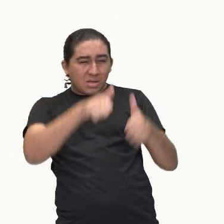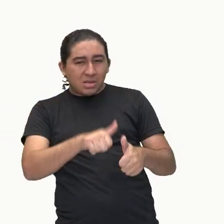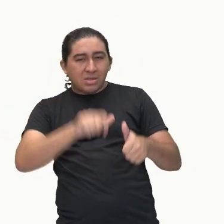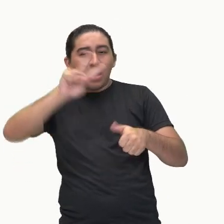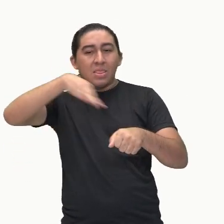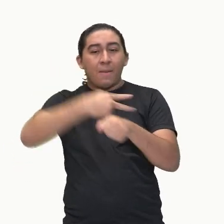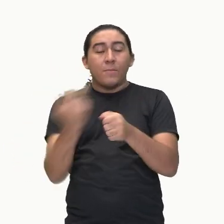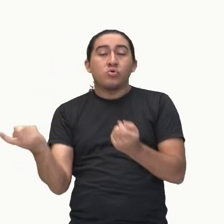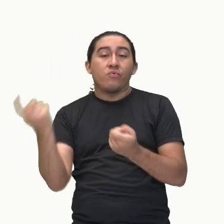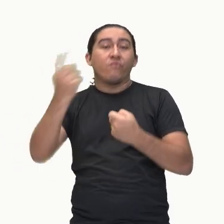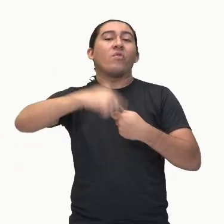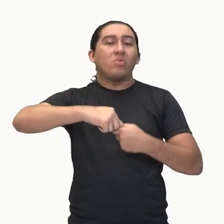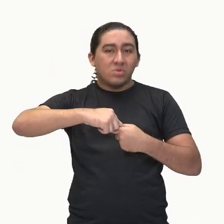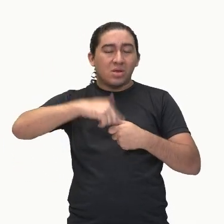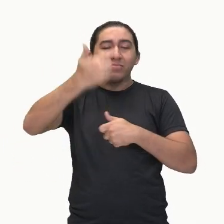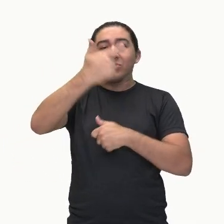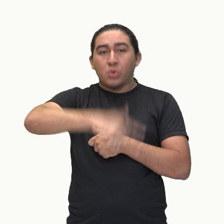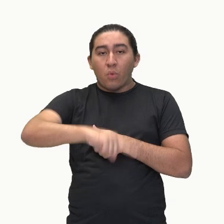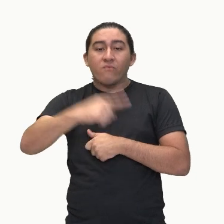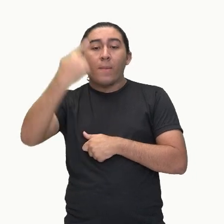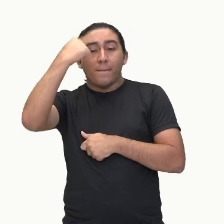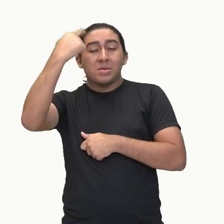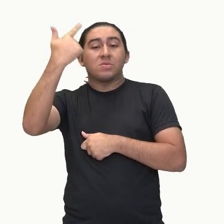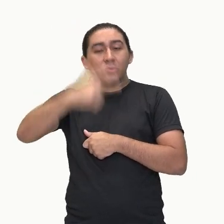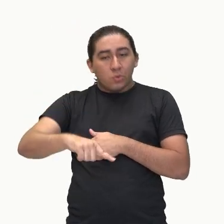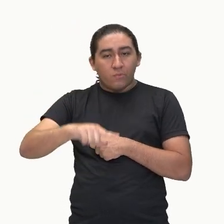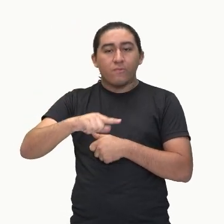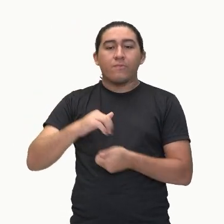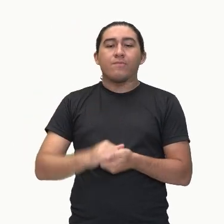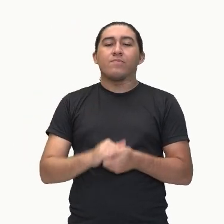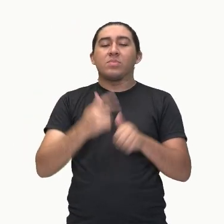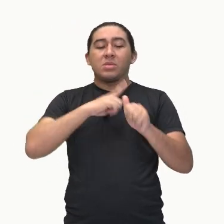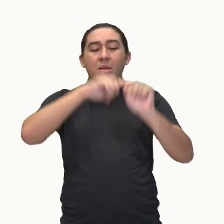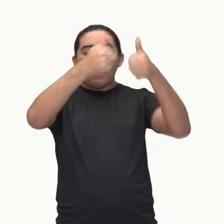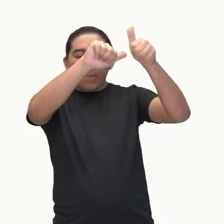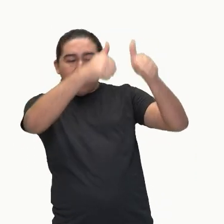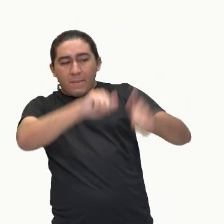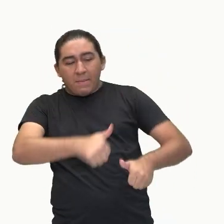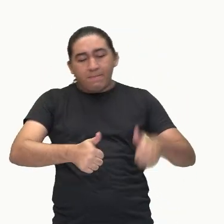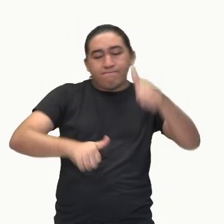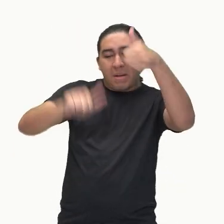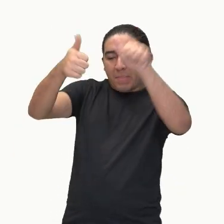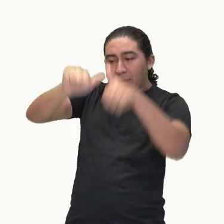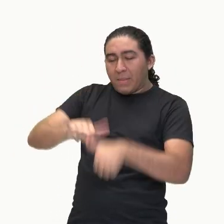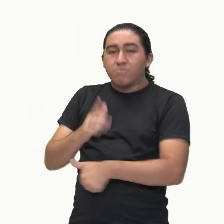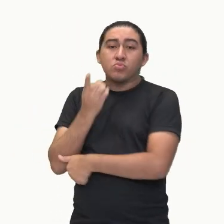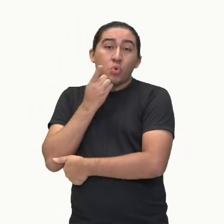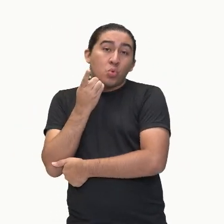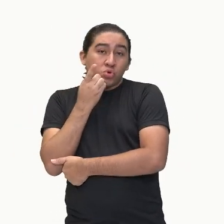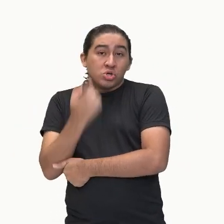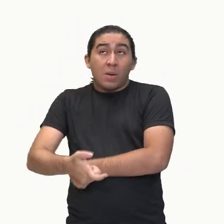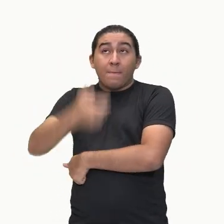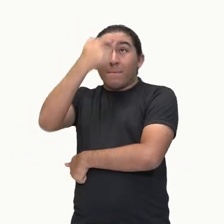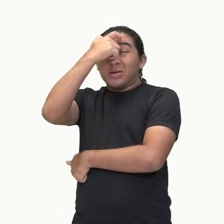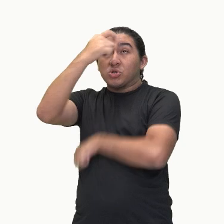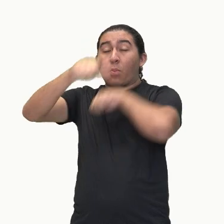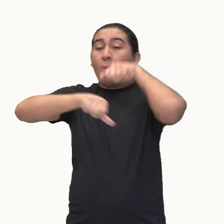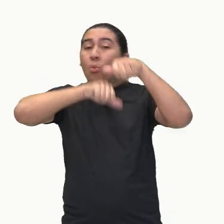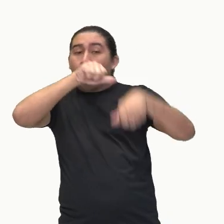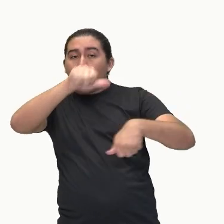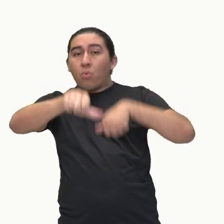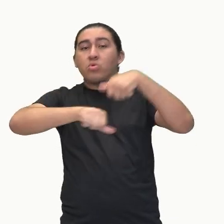construir novamente. Então, é uma desconstrução e uma construção diária, porque assim eu